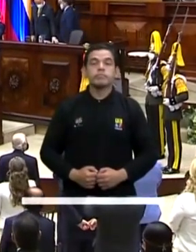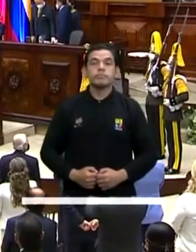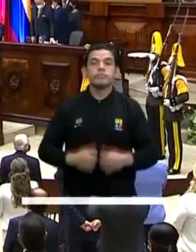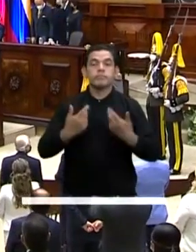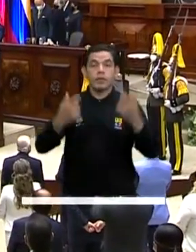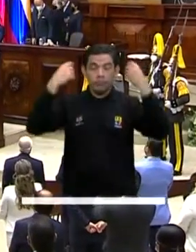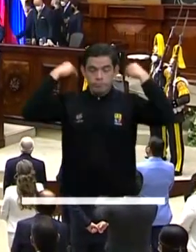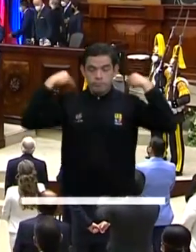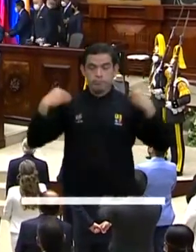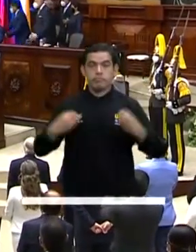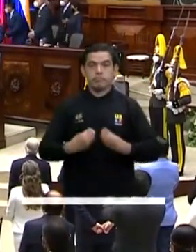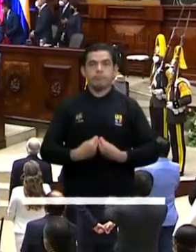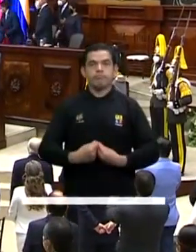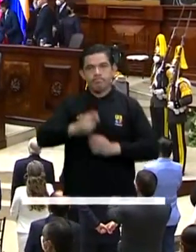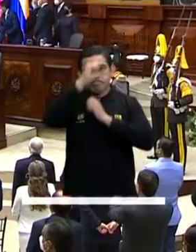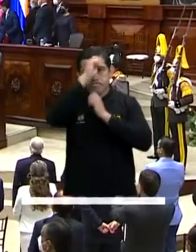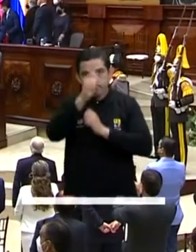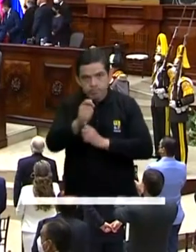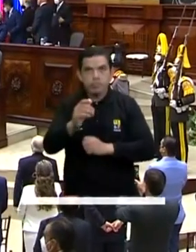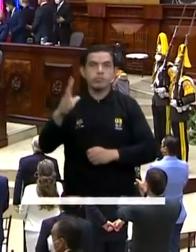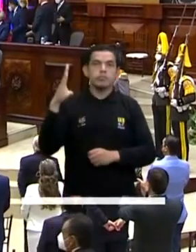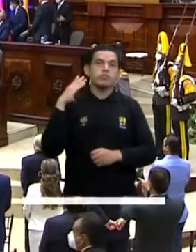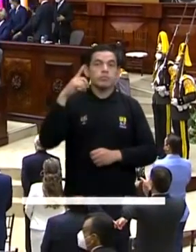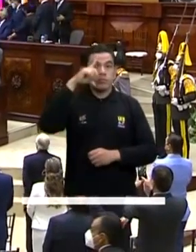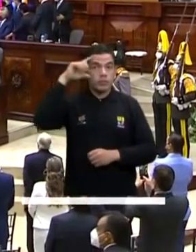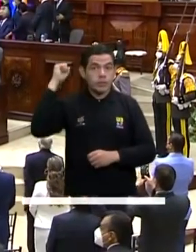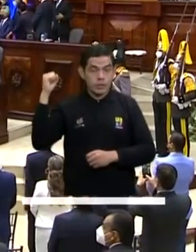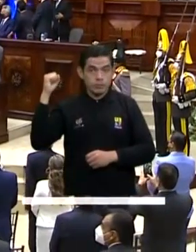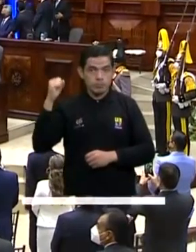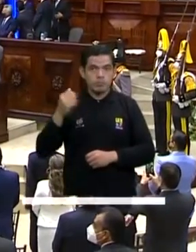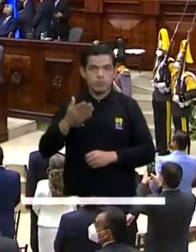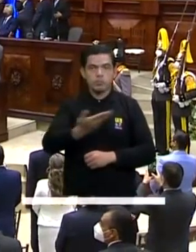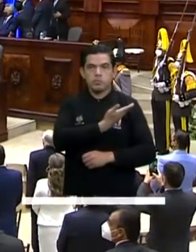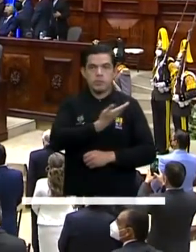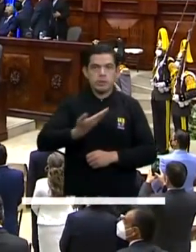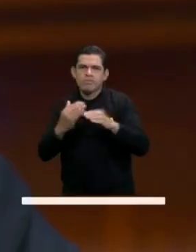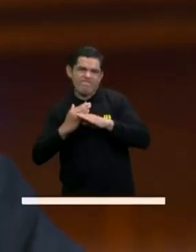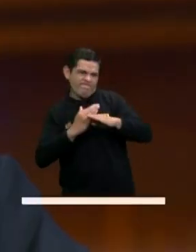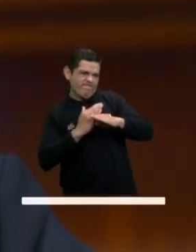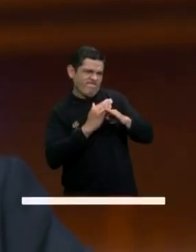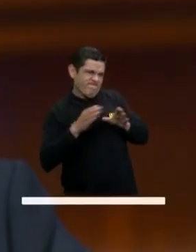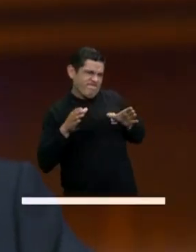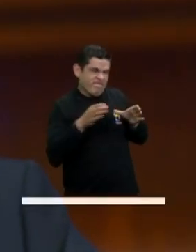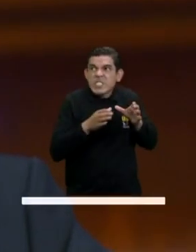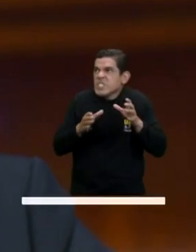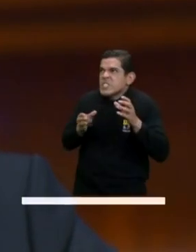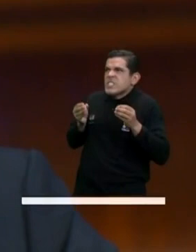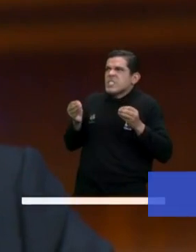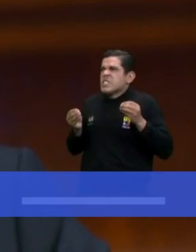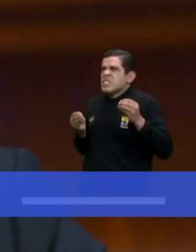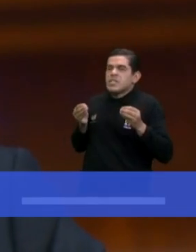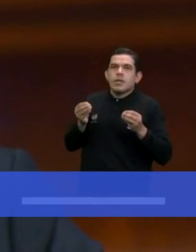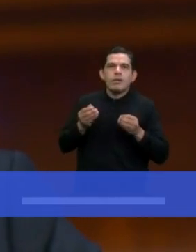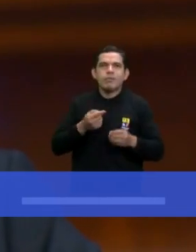19 à nação é a Sétima da América Latina em número de casos e mortes quem será